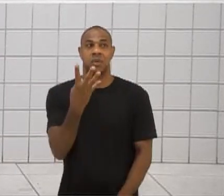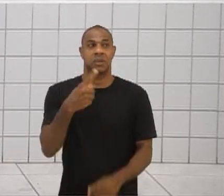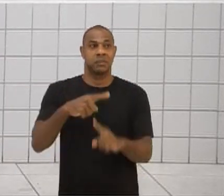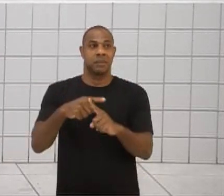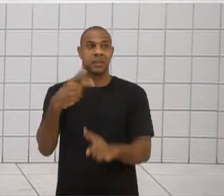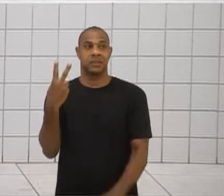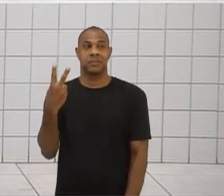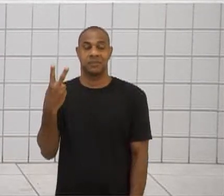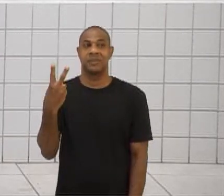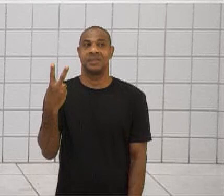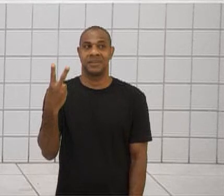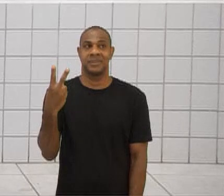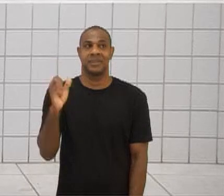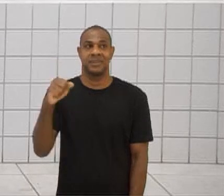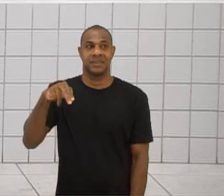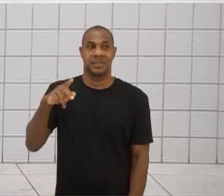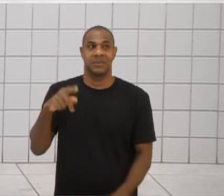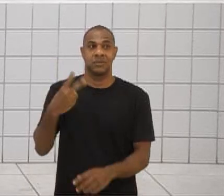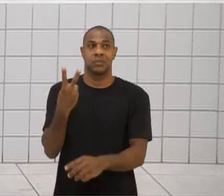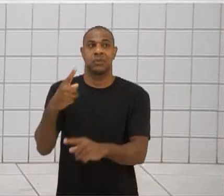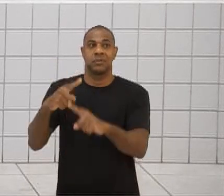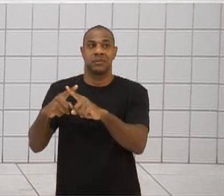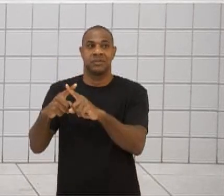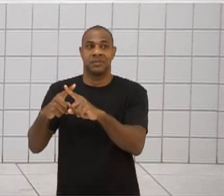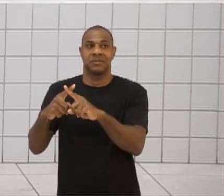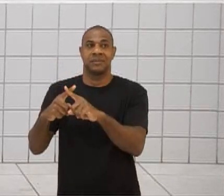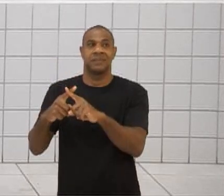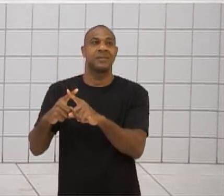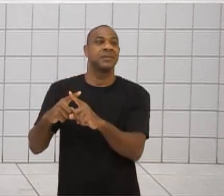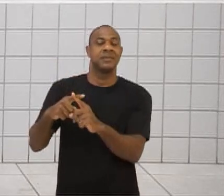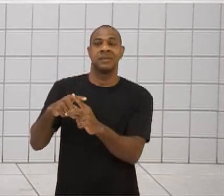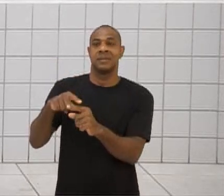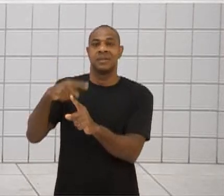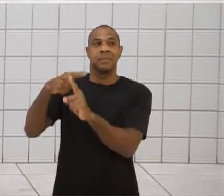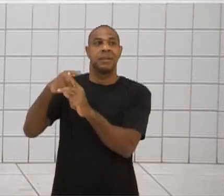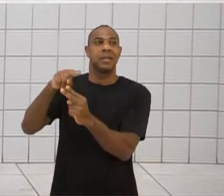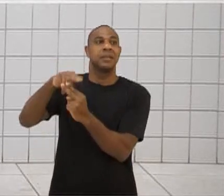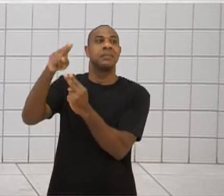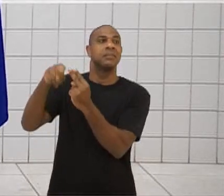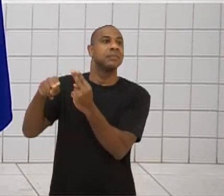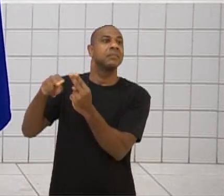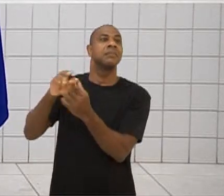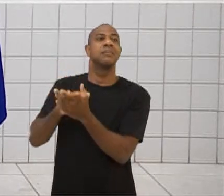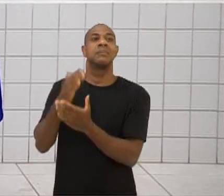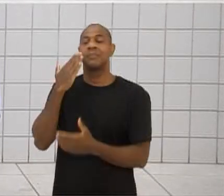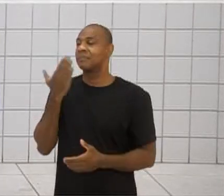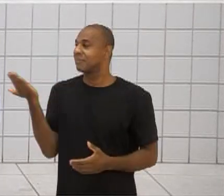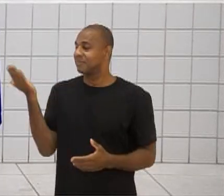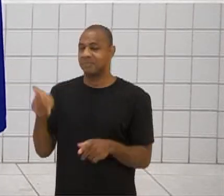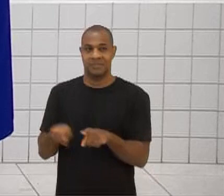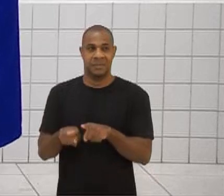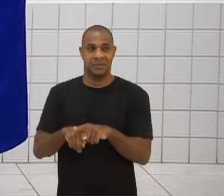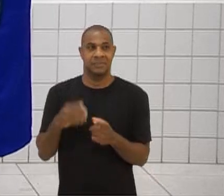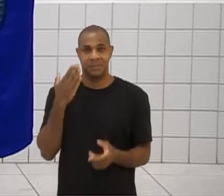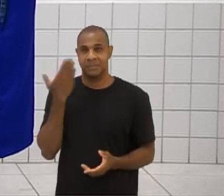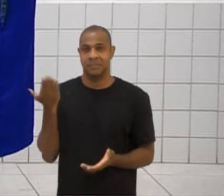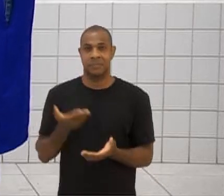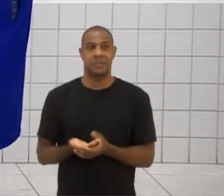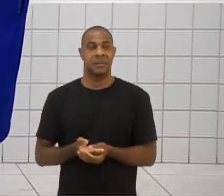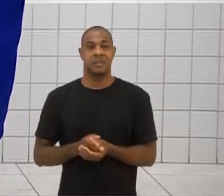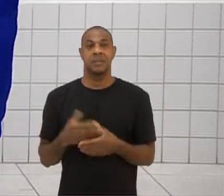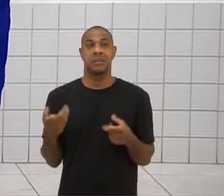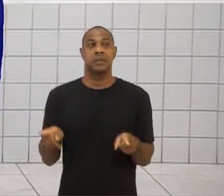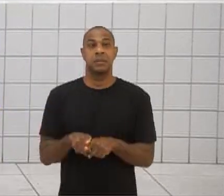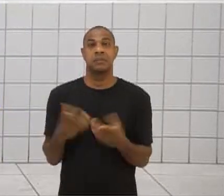x alterou a imagem. Lembra lá? Do 1 e menos 1. E aqui a função, né, original.